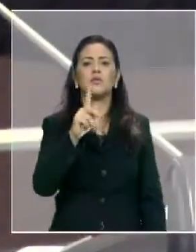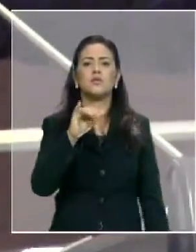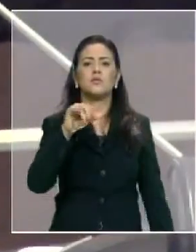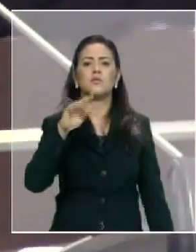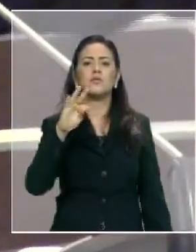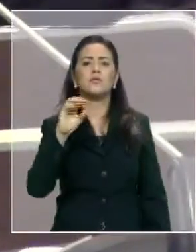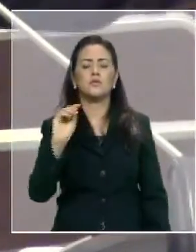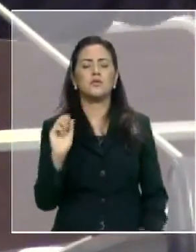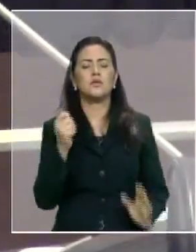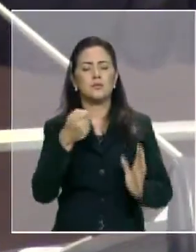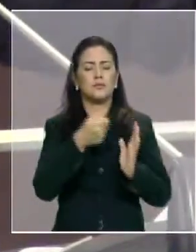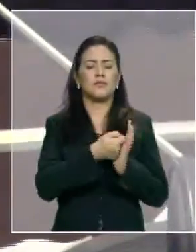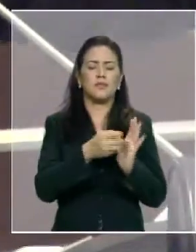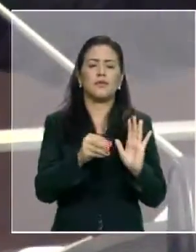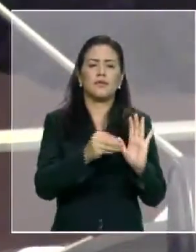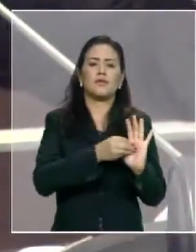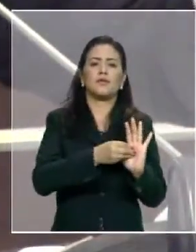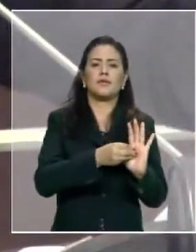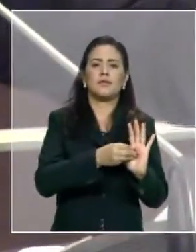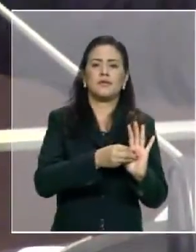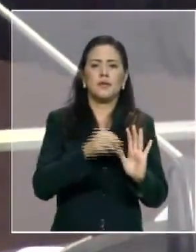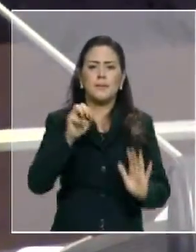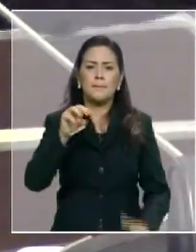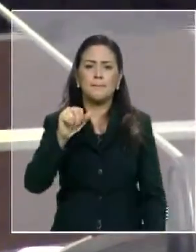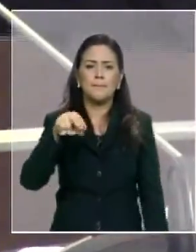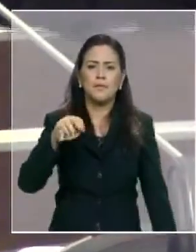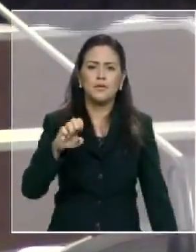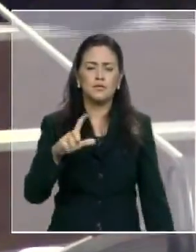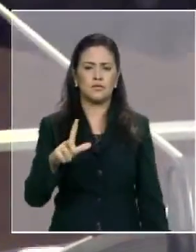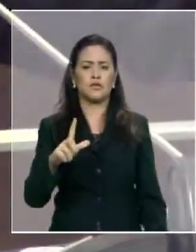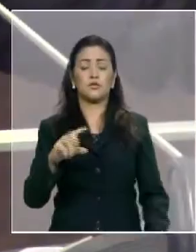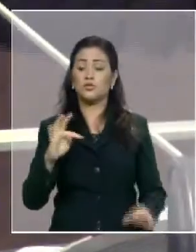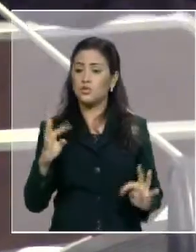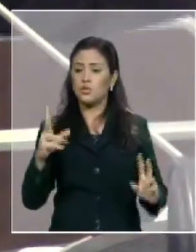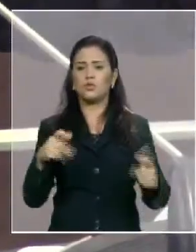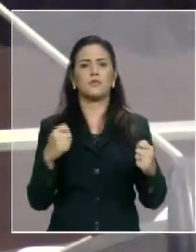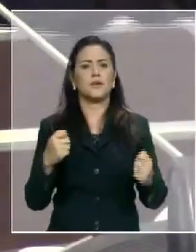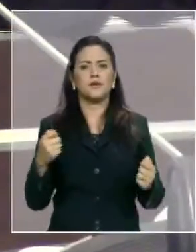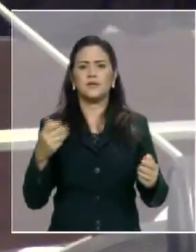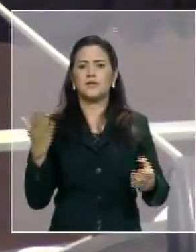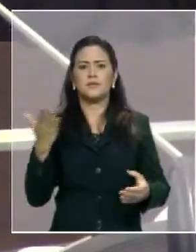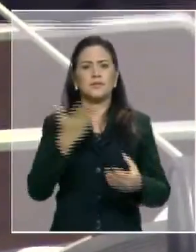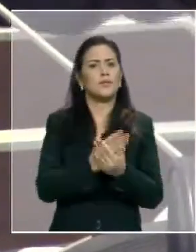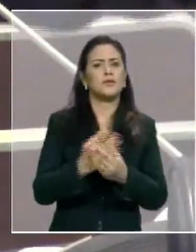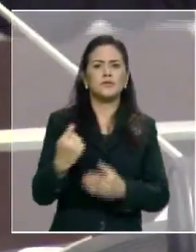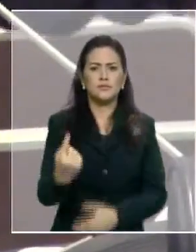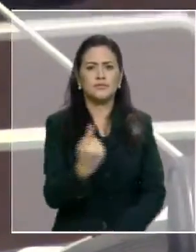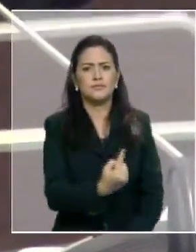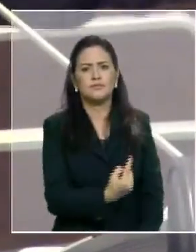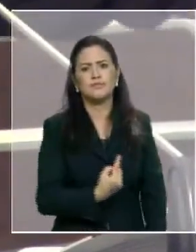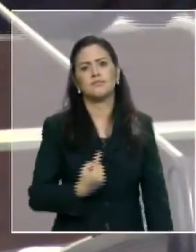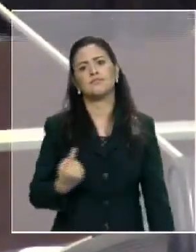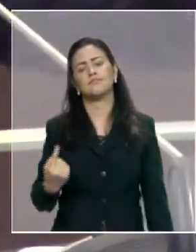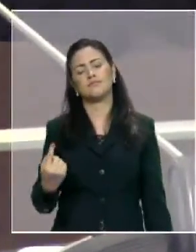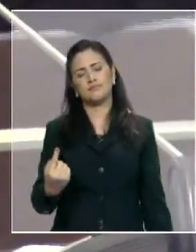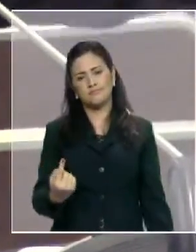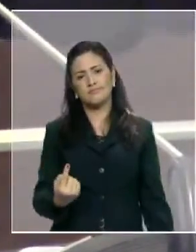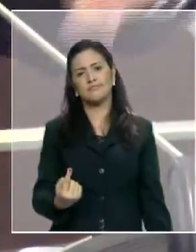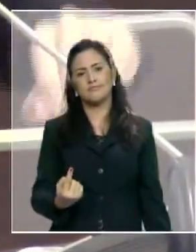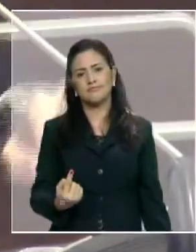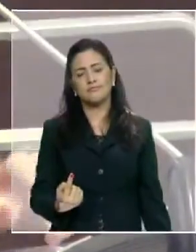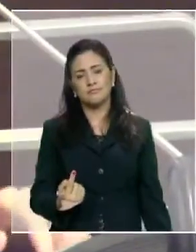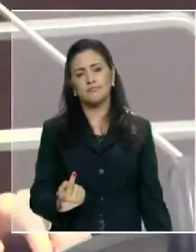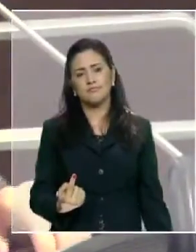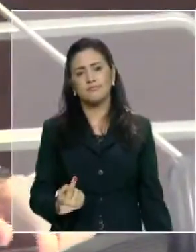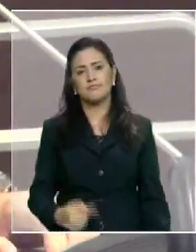cada um deles tem que entrar com processos individuais, e cada vitória será uma perda do governo. E aí de o governo